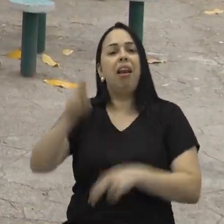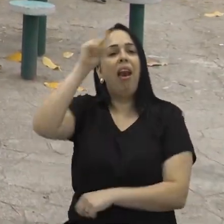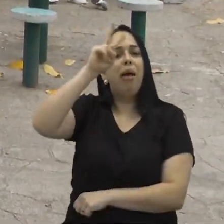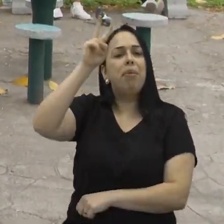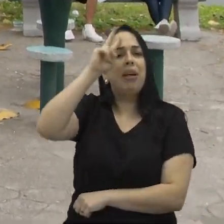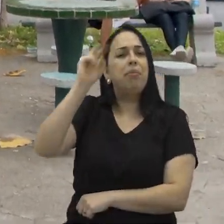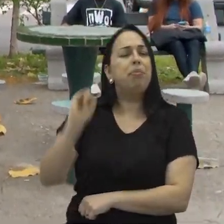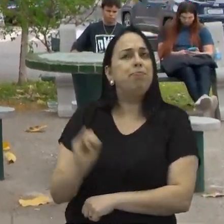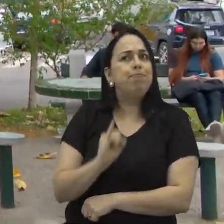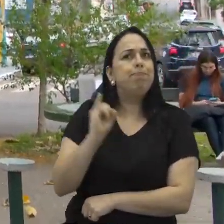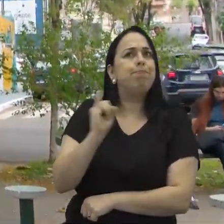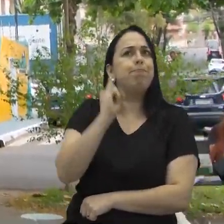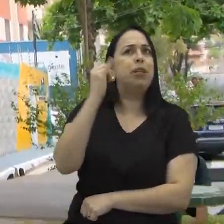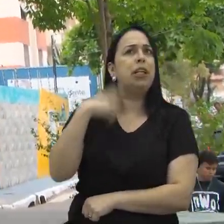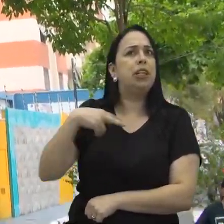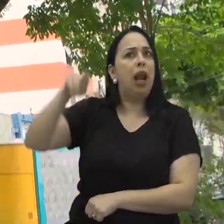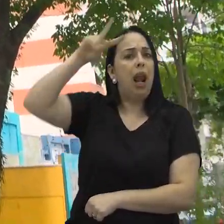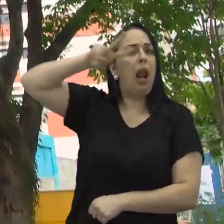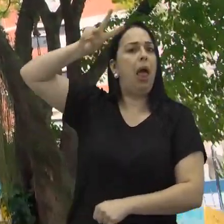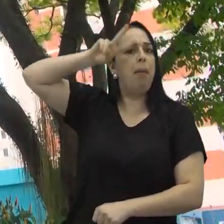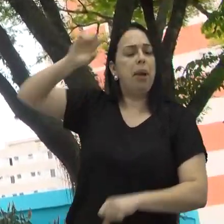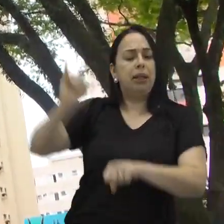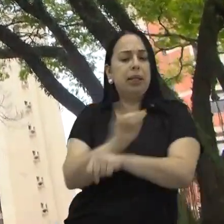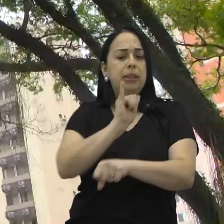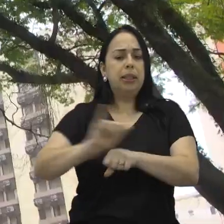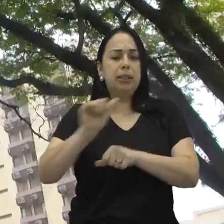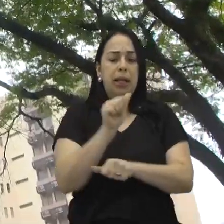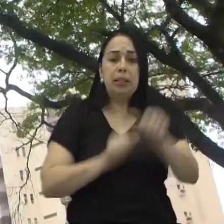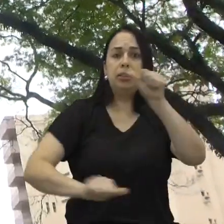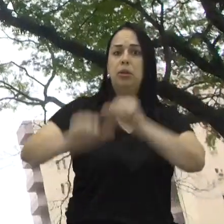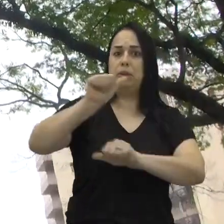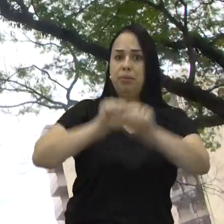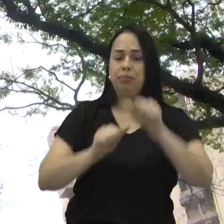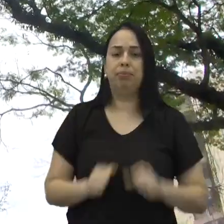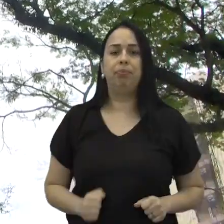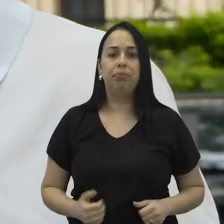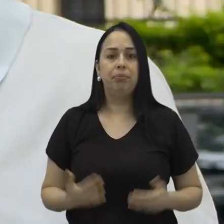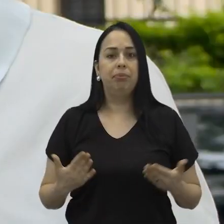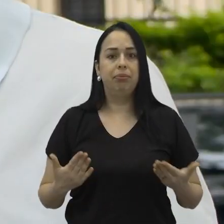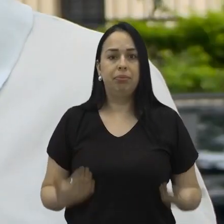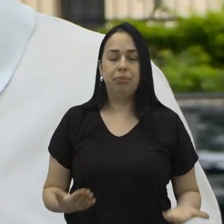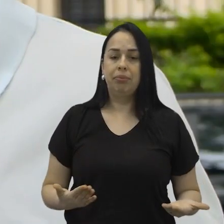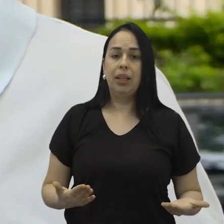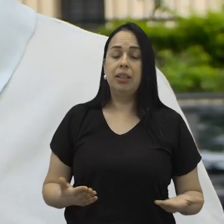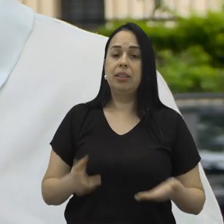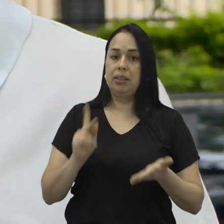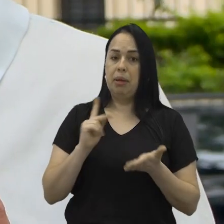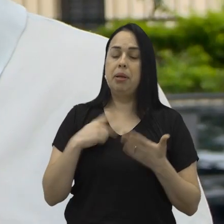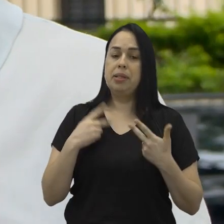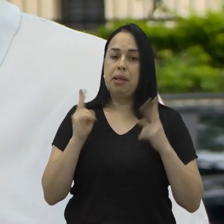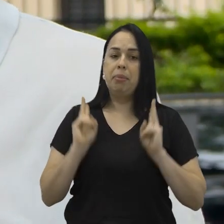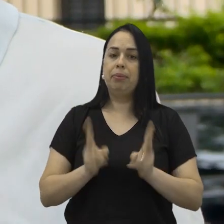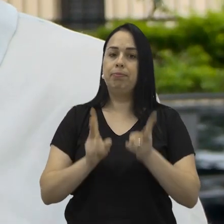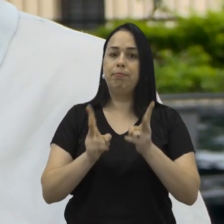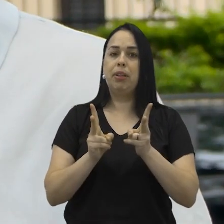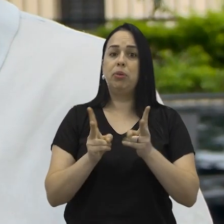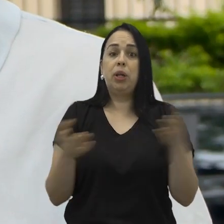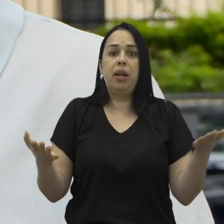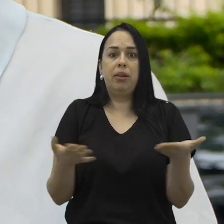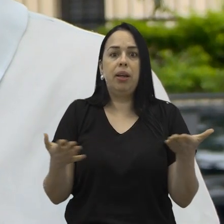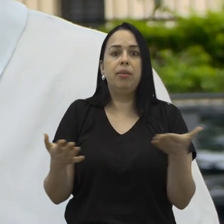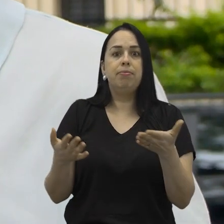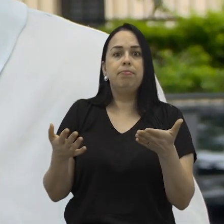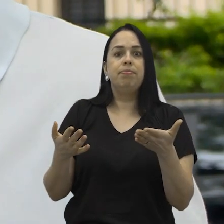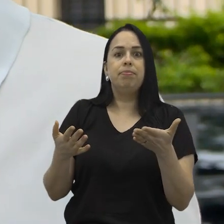importância de repensar algumas atitudes em meio às mudanças climáticas é impossível negar a relevância que tem esses